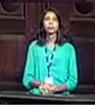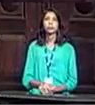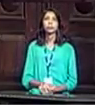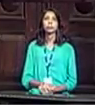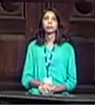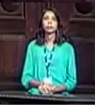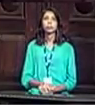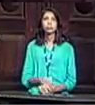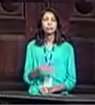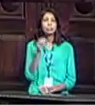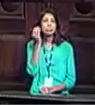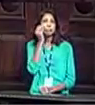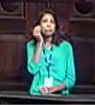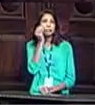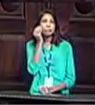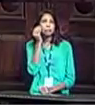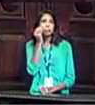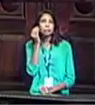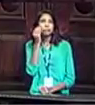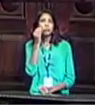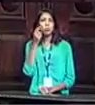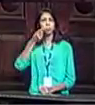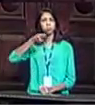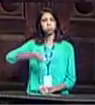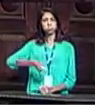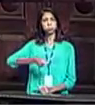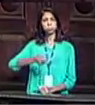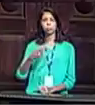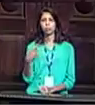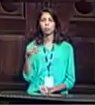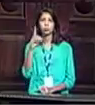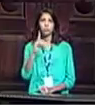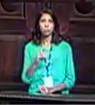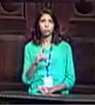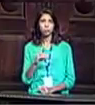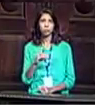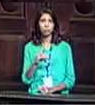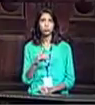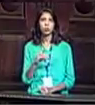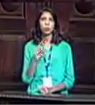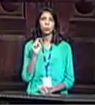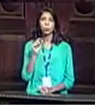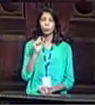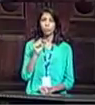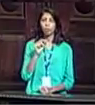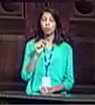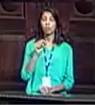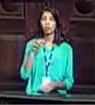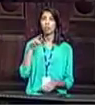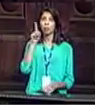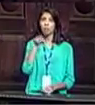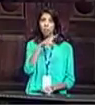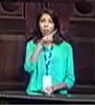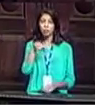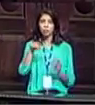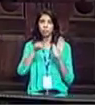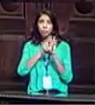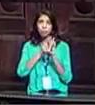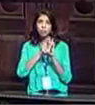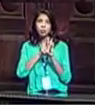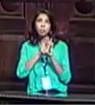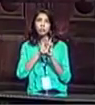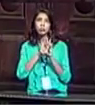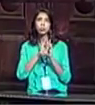como tentativa de impor o entendimento de que veto vencido não tranca a pauta.